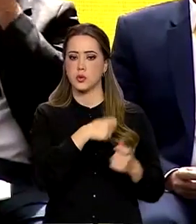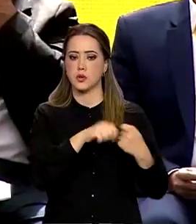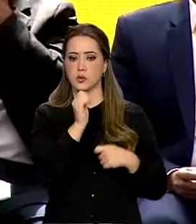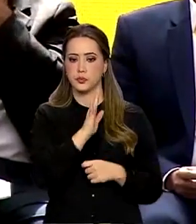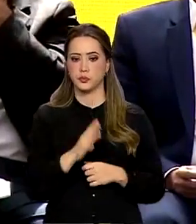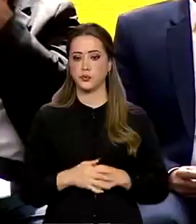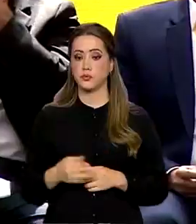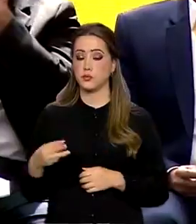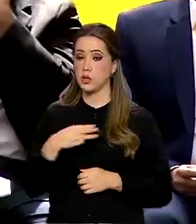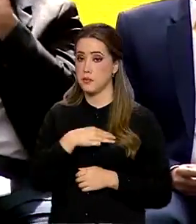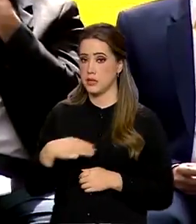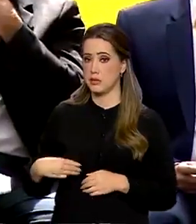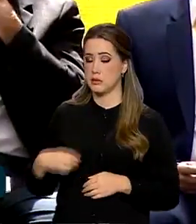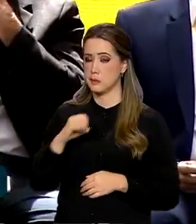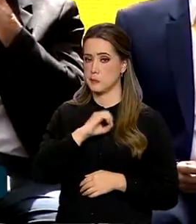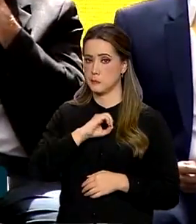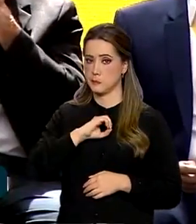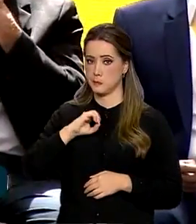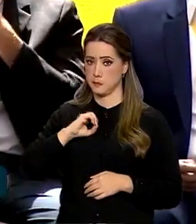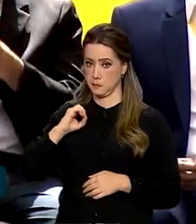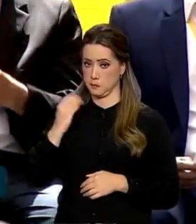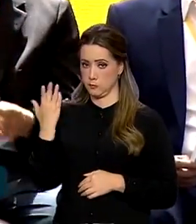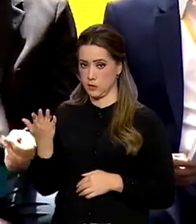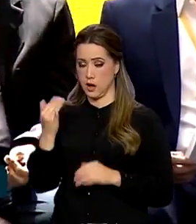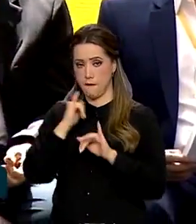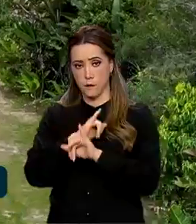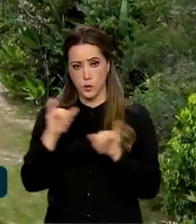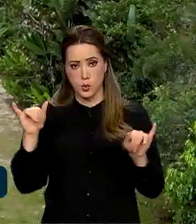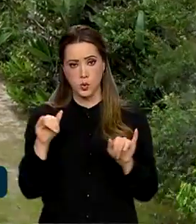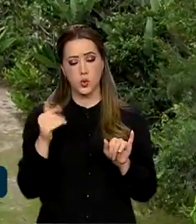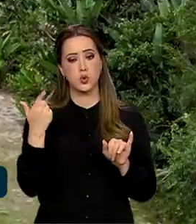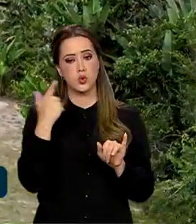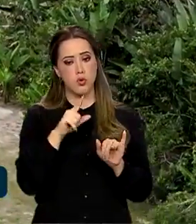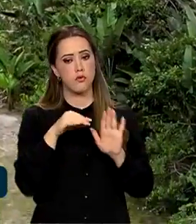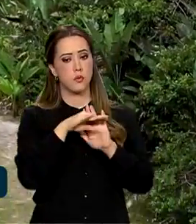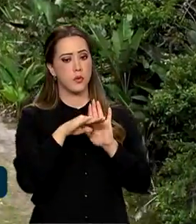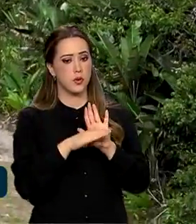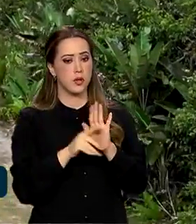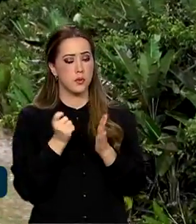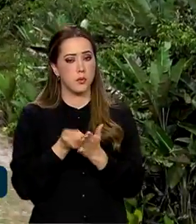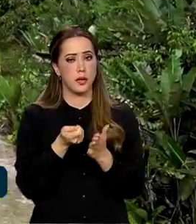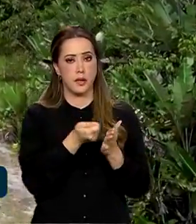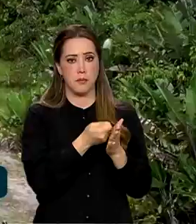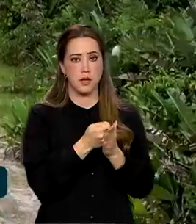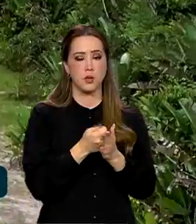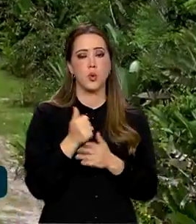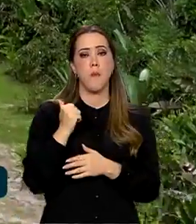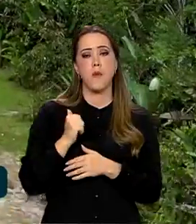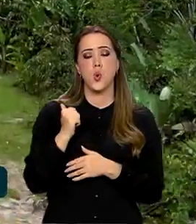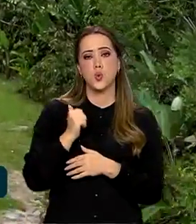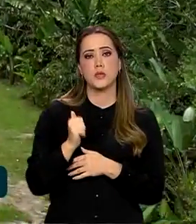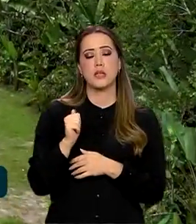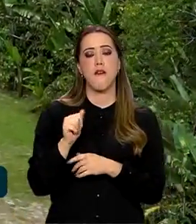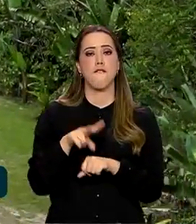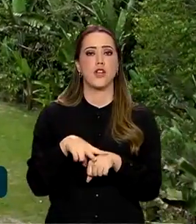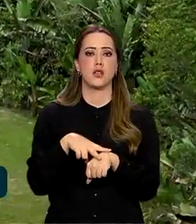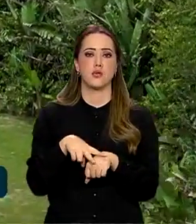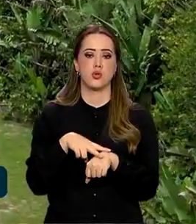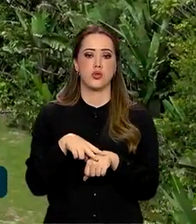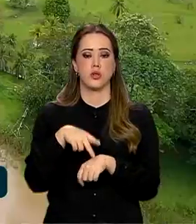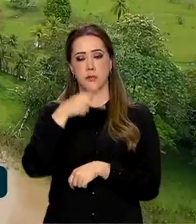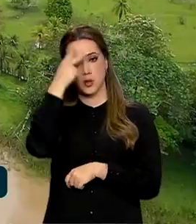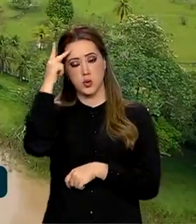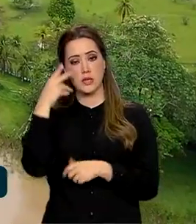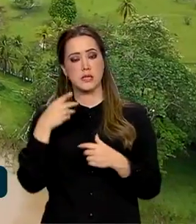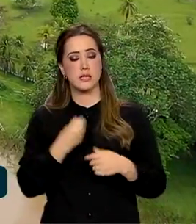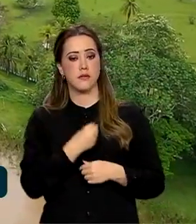A ministra Marina Silva anunciou a retomada do programa Bolsa Verde com pagamentos a famílias que vivem em áreas de reserva